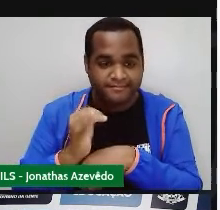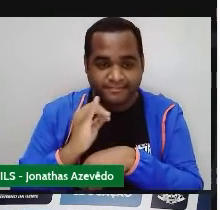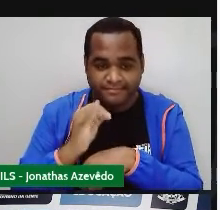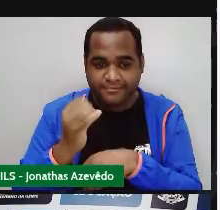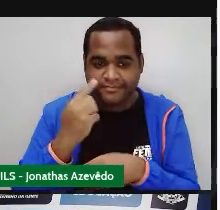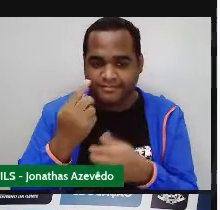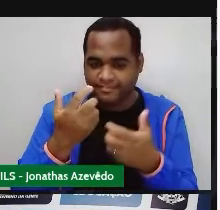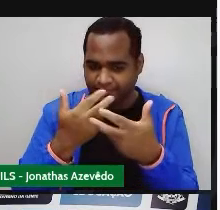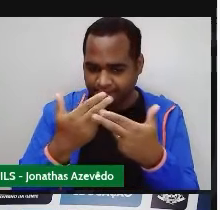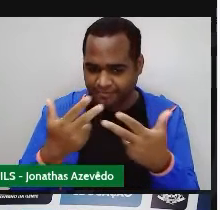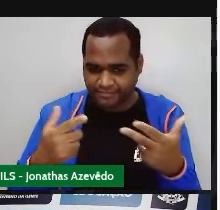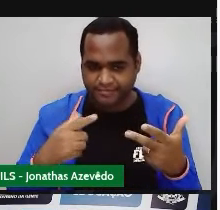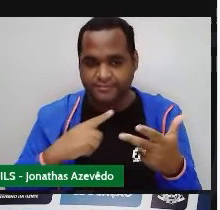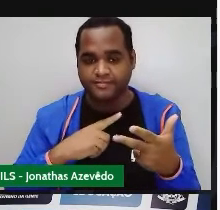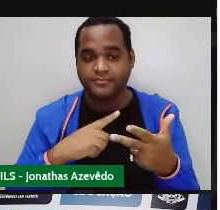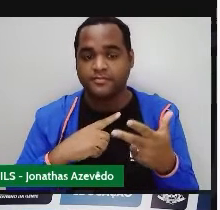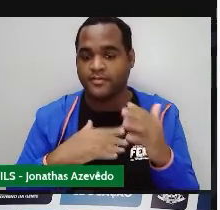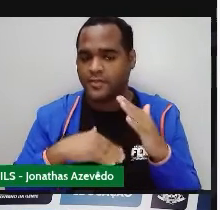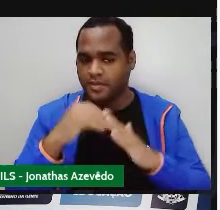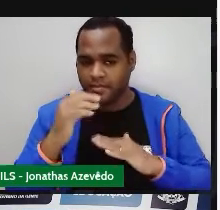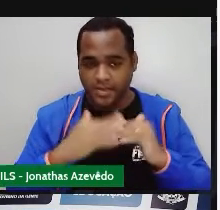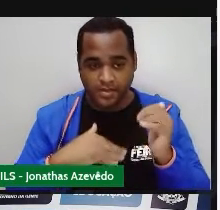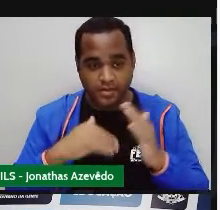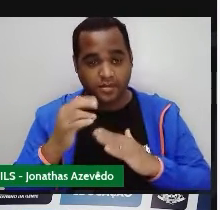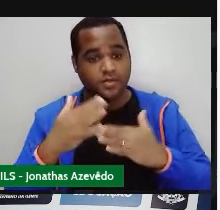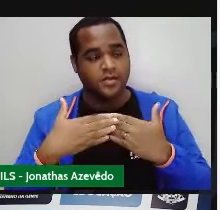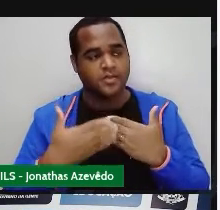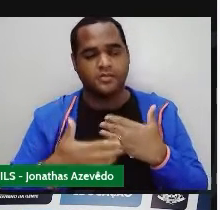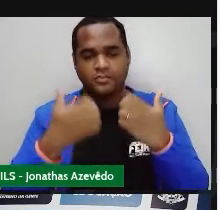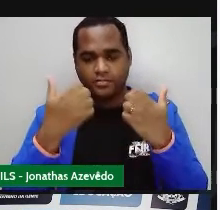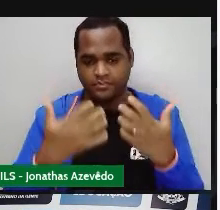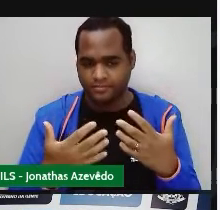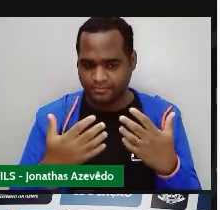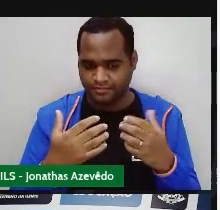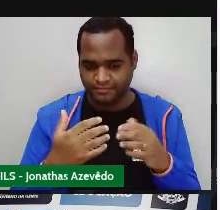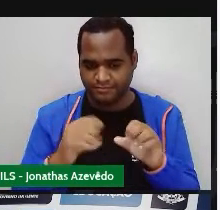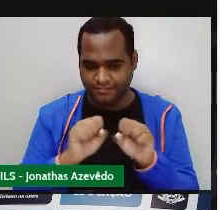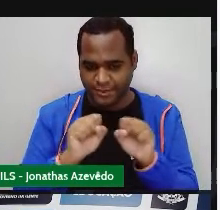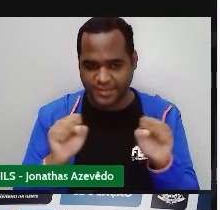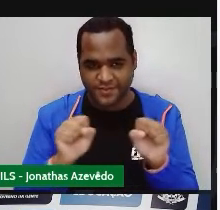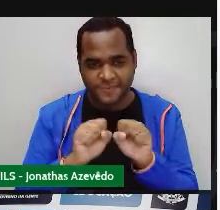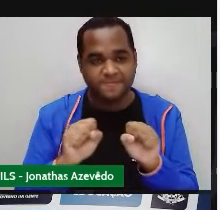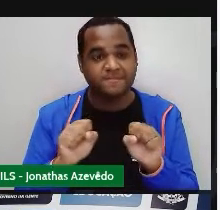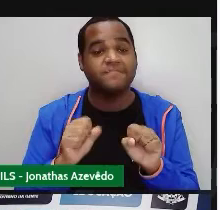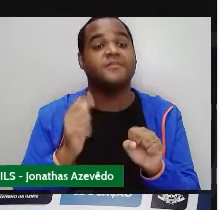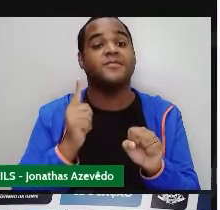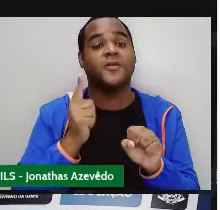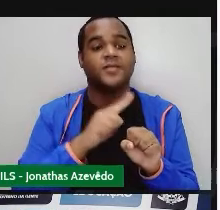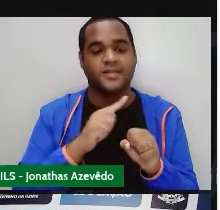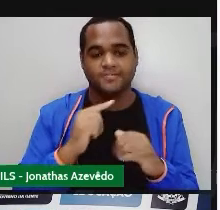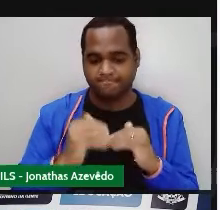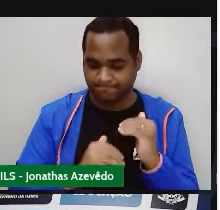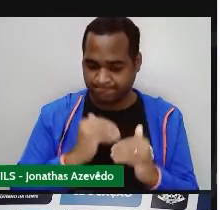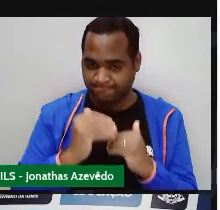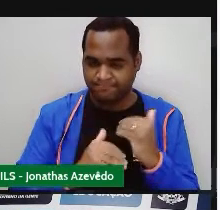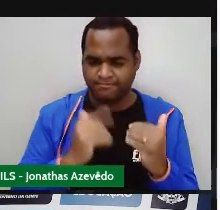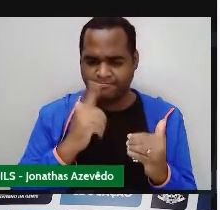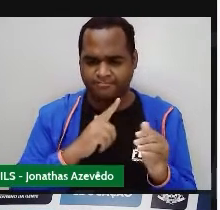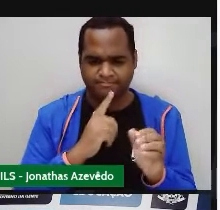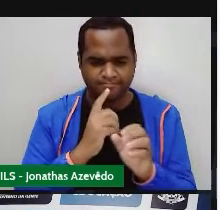são os métodos né é que se segue os métodos sistemáticos no processo de resolução